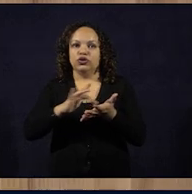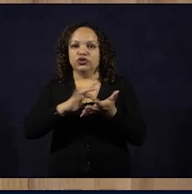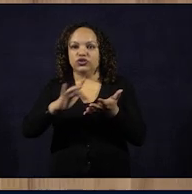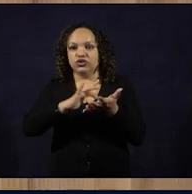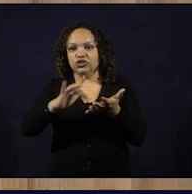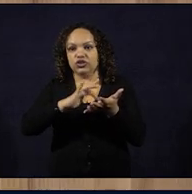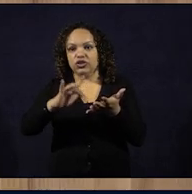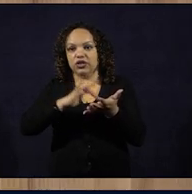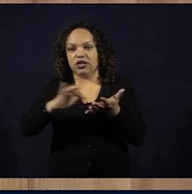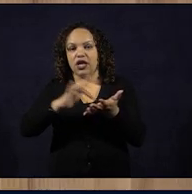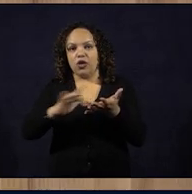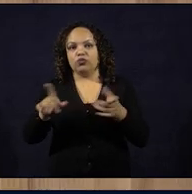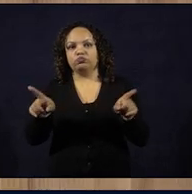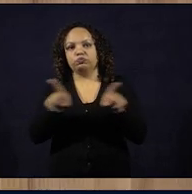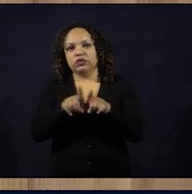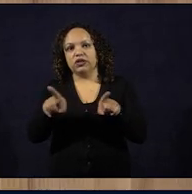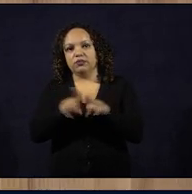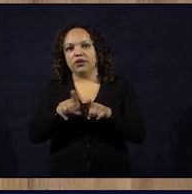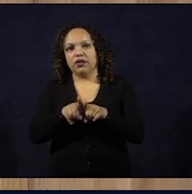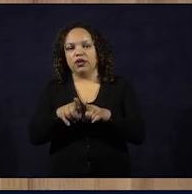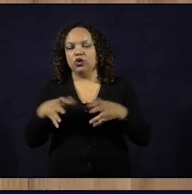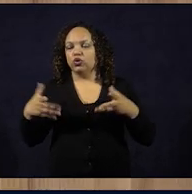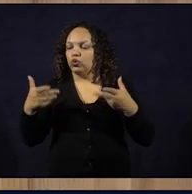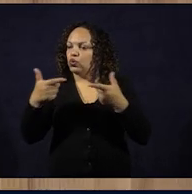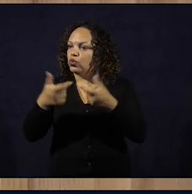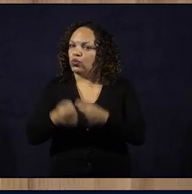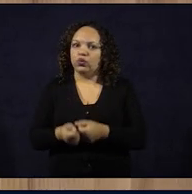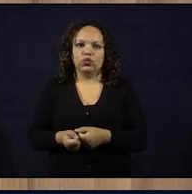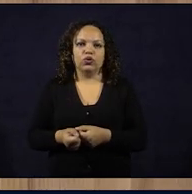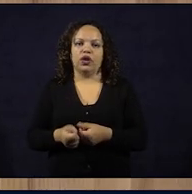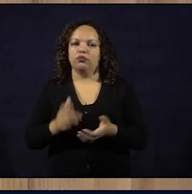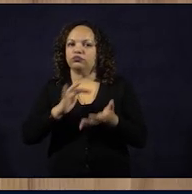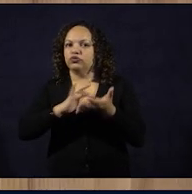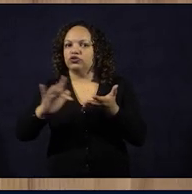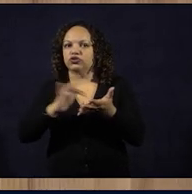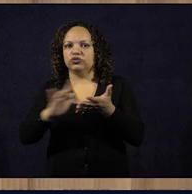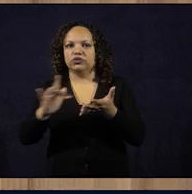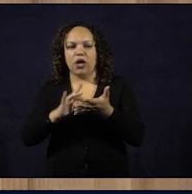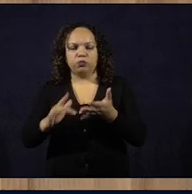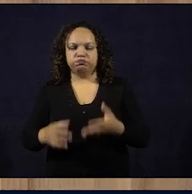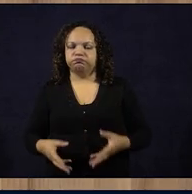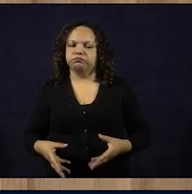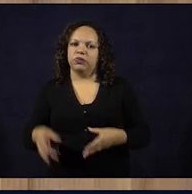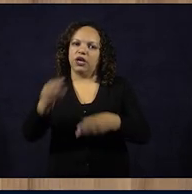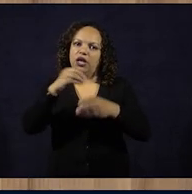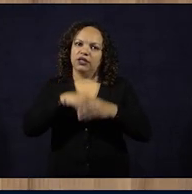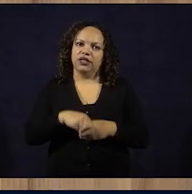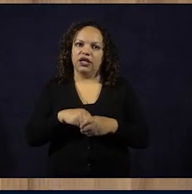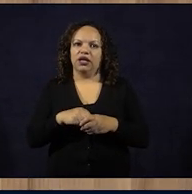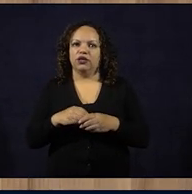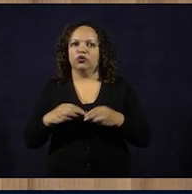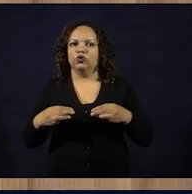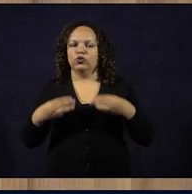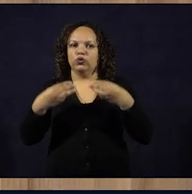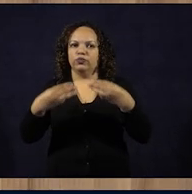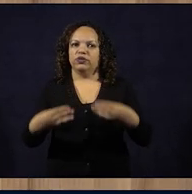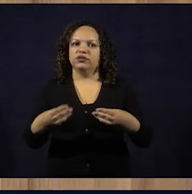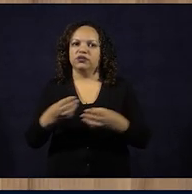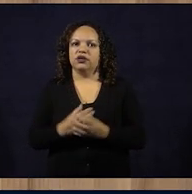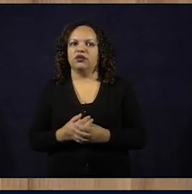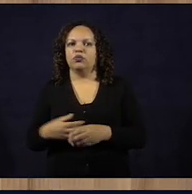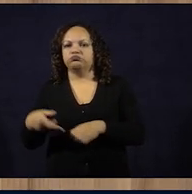tudo que é de digital para dentro do ministério tem o governo digital por exemplo que tem né como nomeia